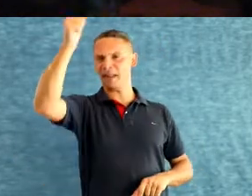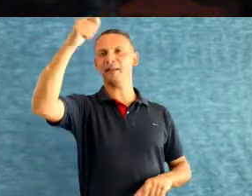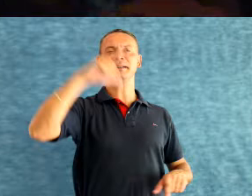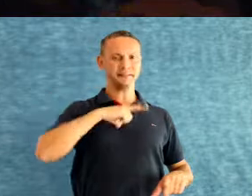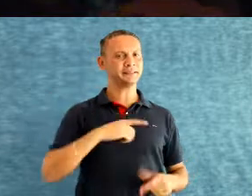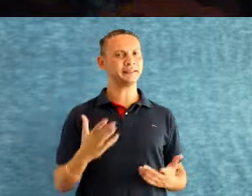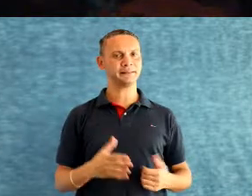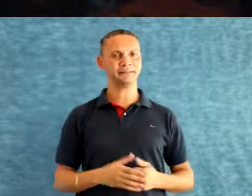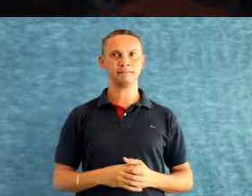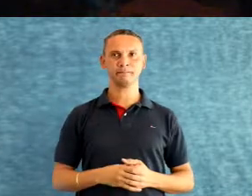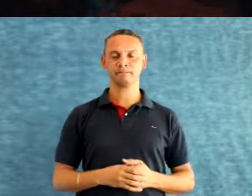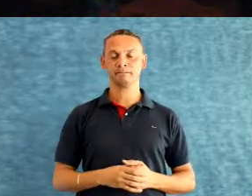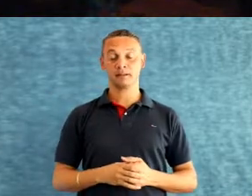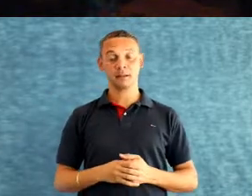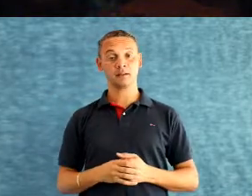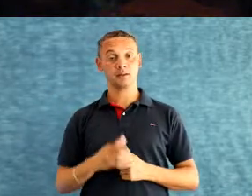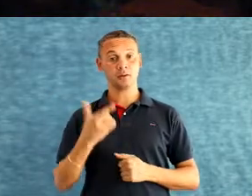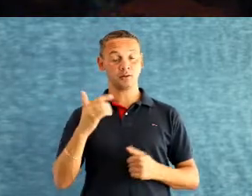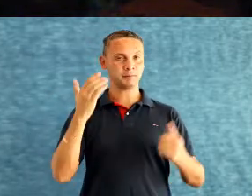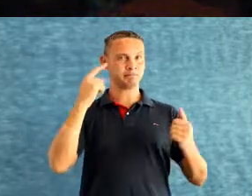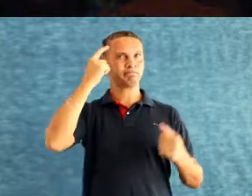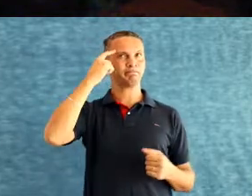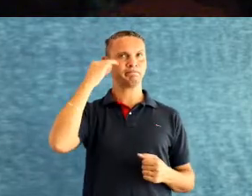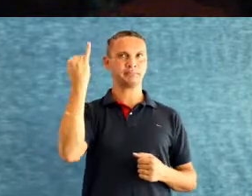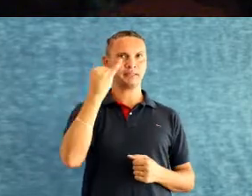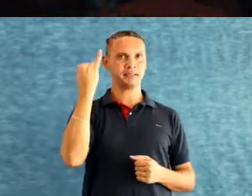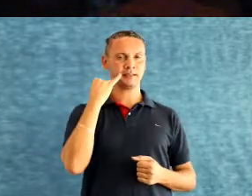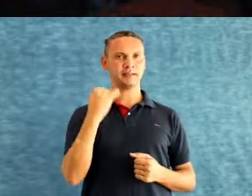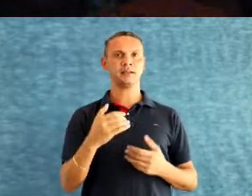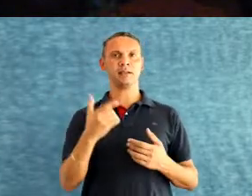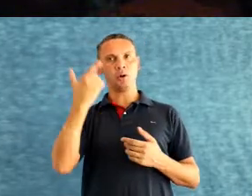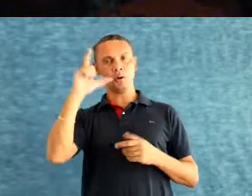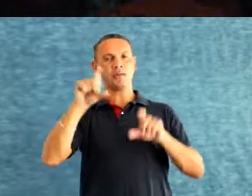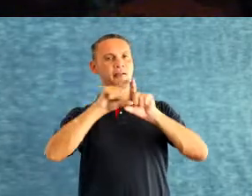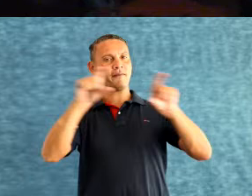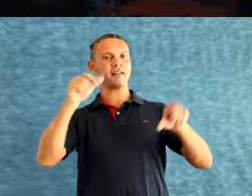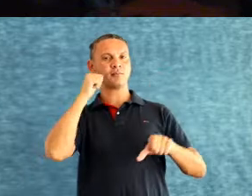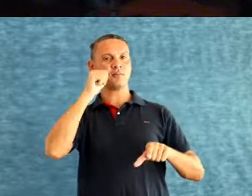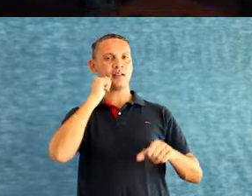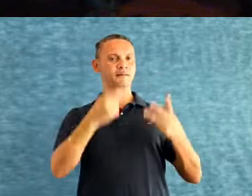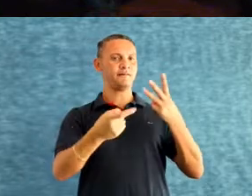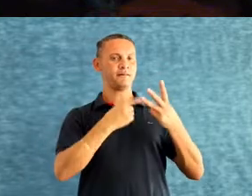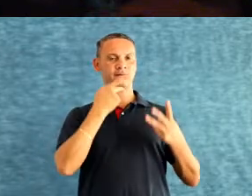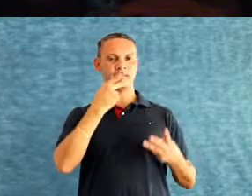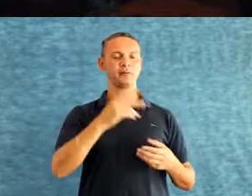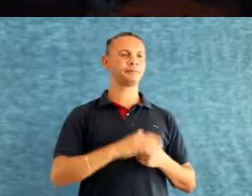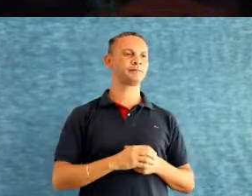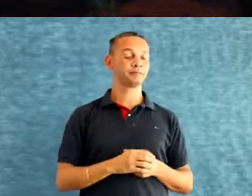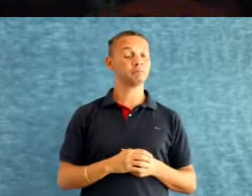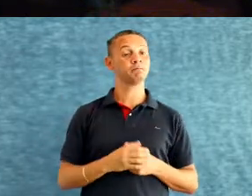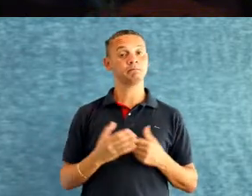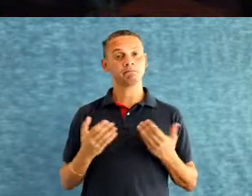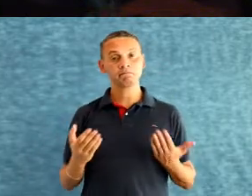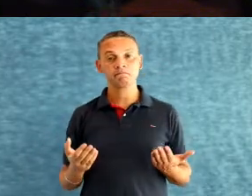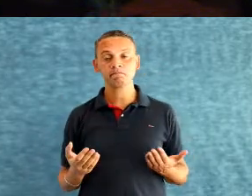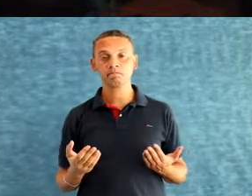E olhem só a perspicácia de Nízia Floresta. Olha só o que ela diz em dado momento. Além disso,